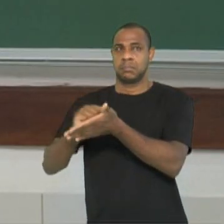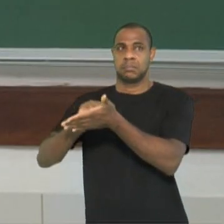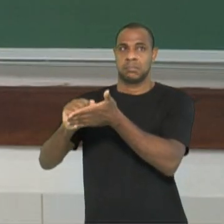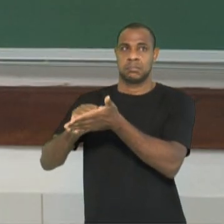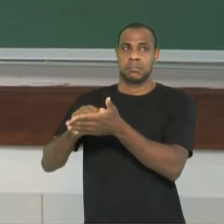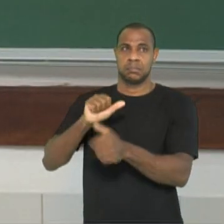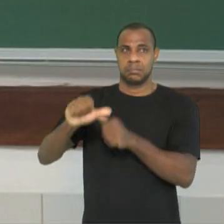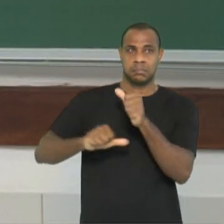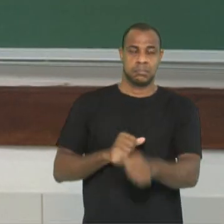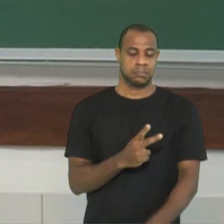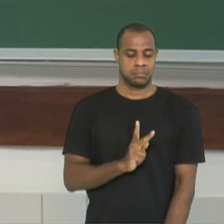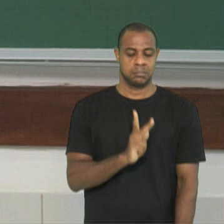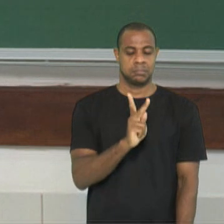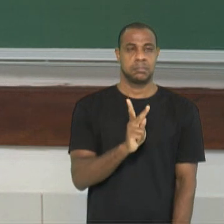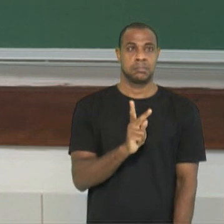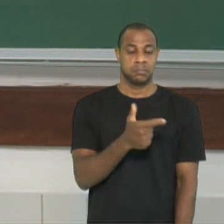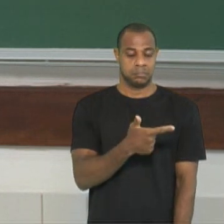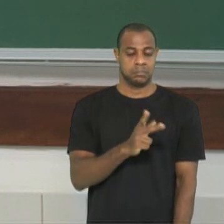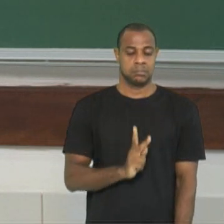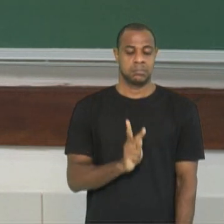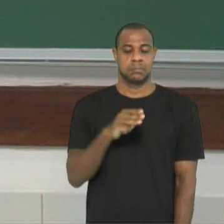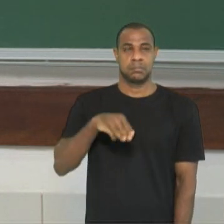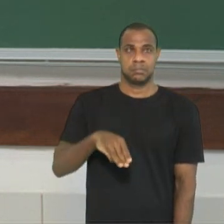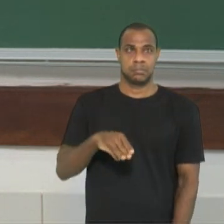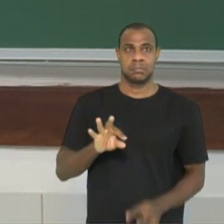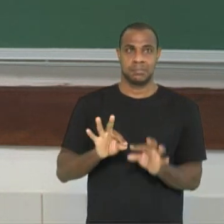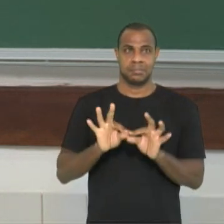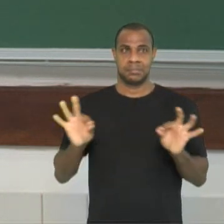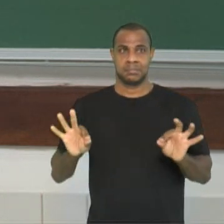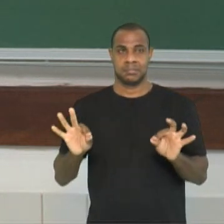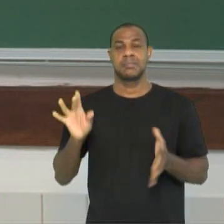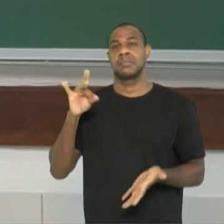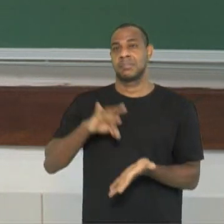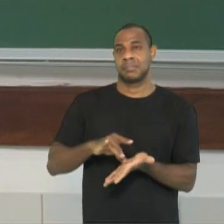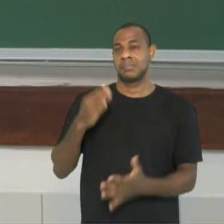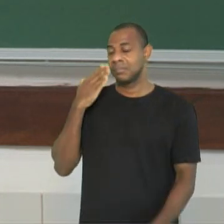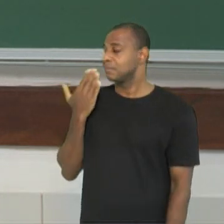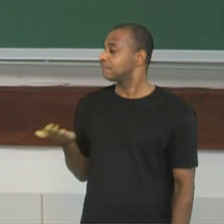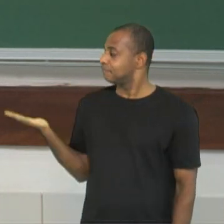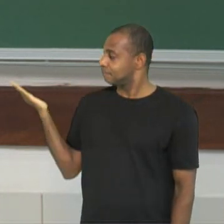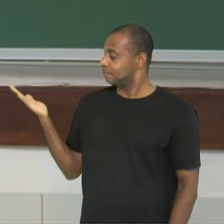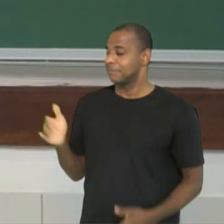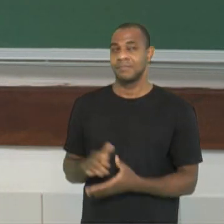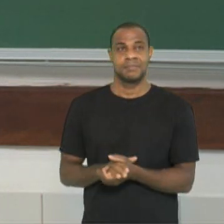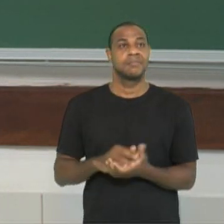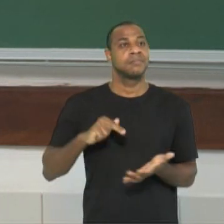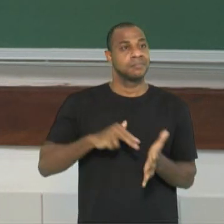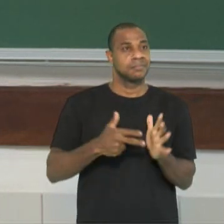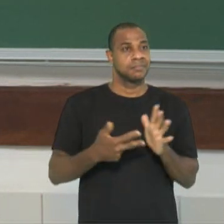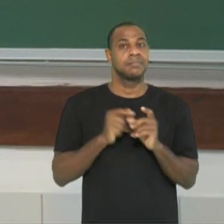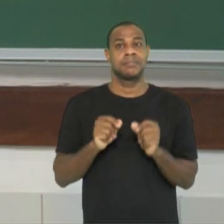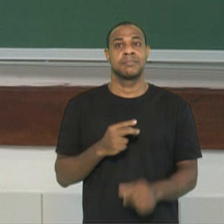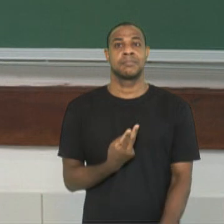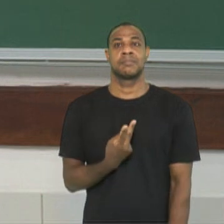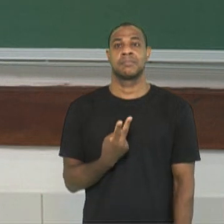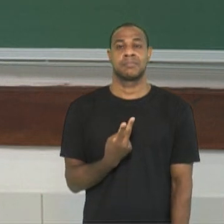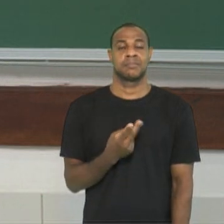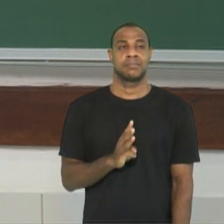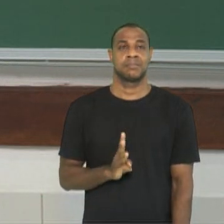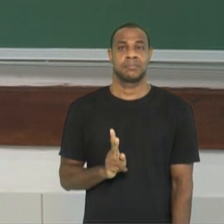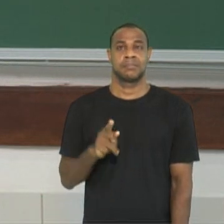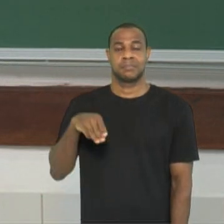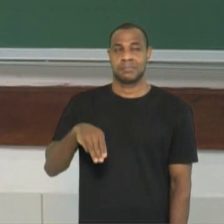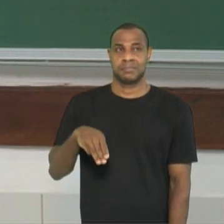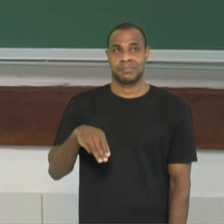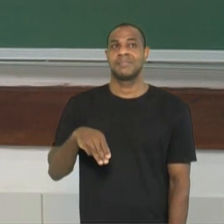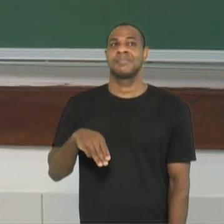escala significa que um intervalo de 1 centímetro no mapa corresponde a 2 quilômetros na realidade. E a